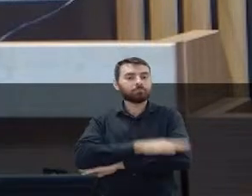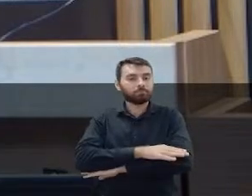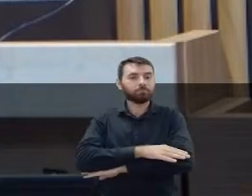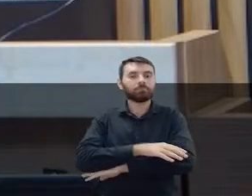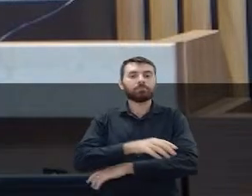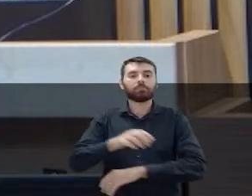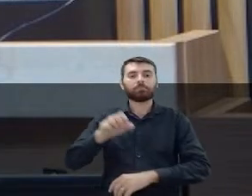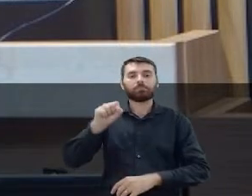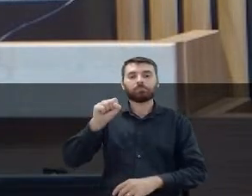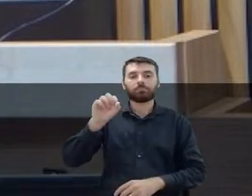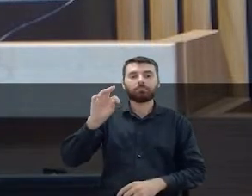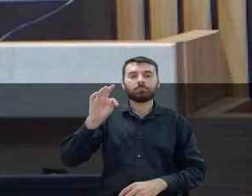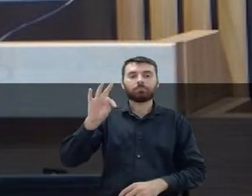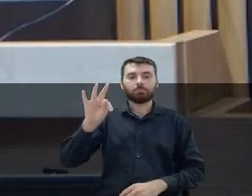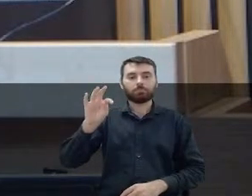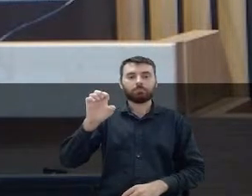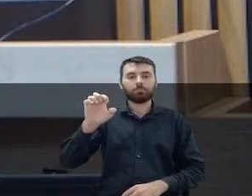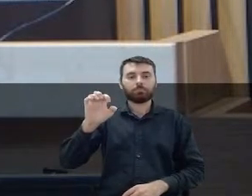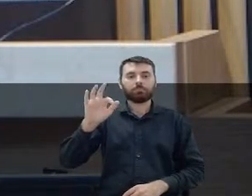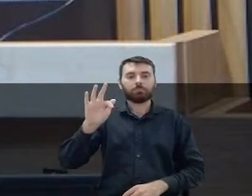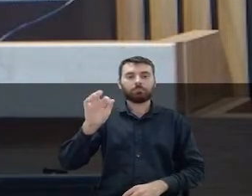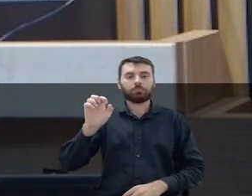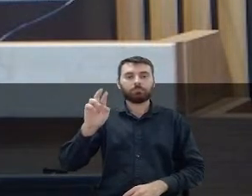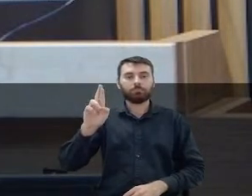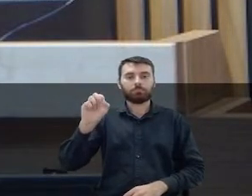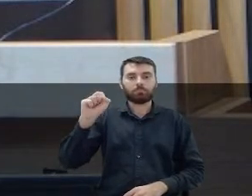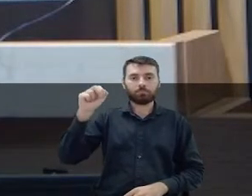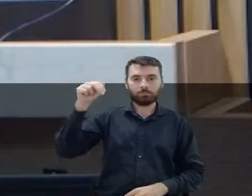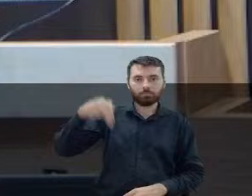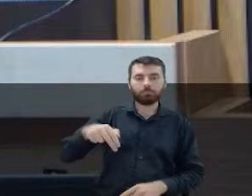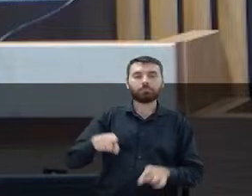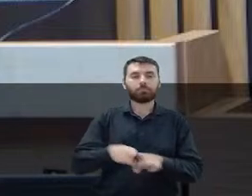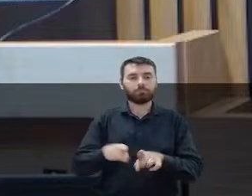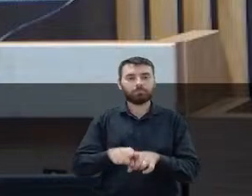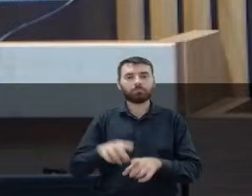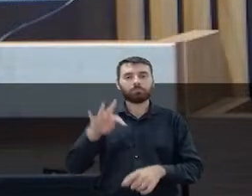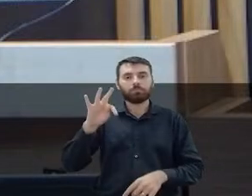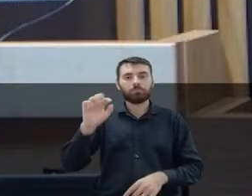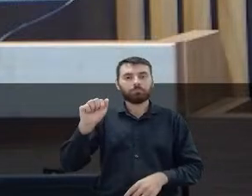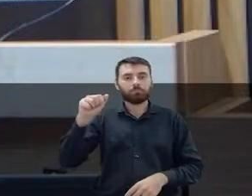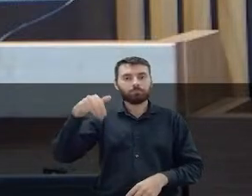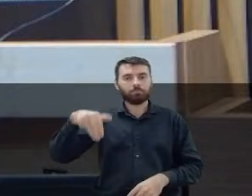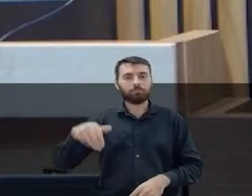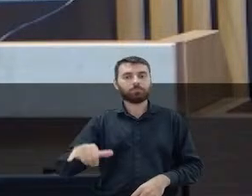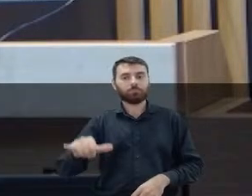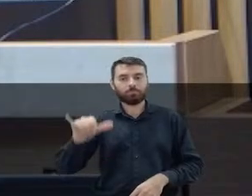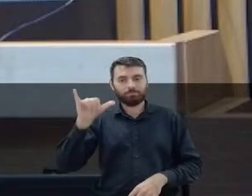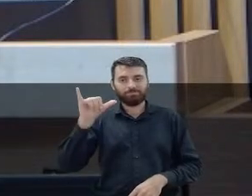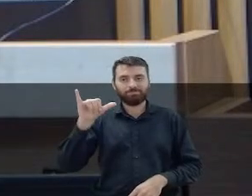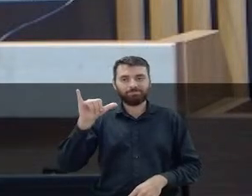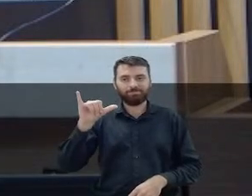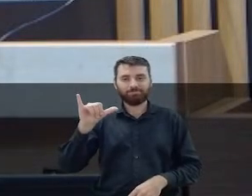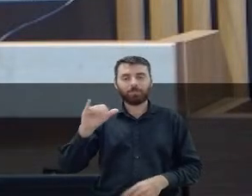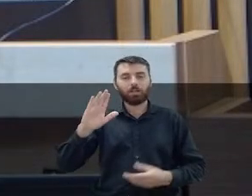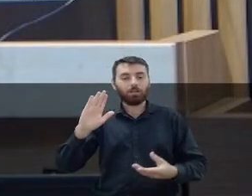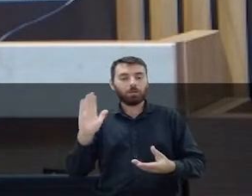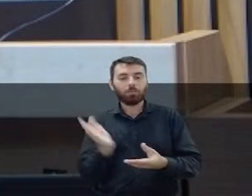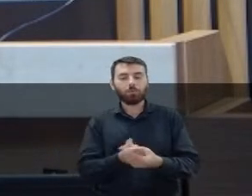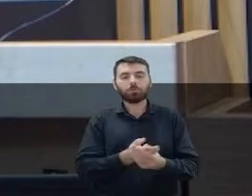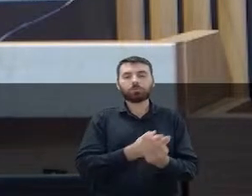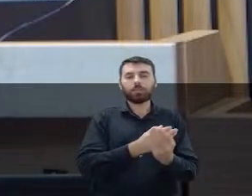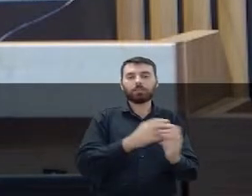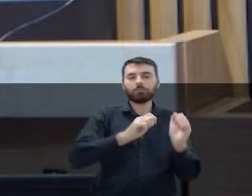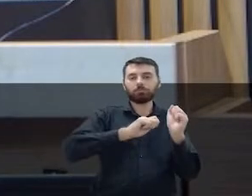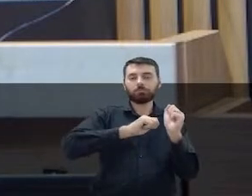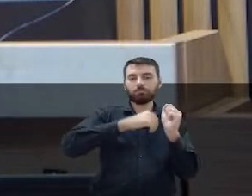Stefferson. Boa tarde, doutora Tami. Olha, esse processo está apontado segredo de justiça, mas não temos discussão